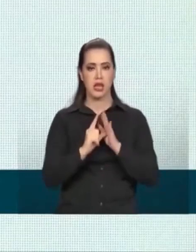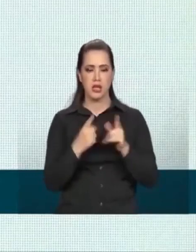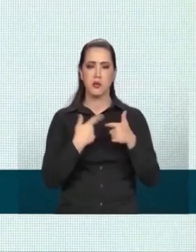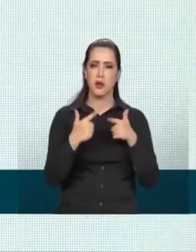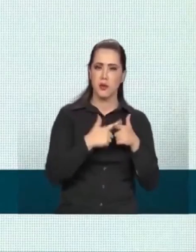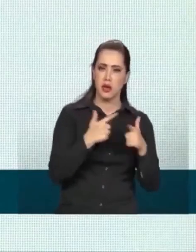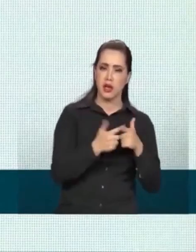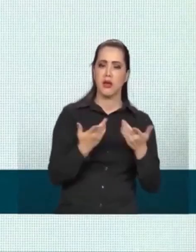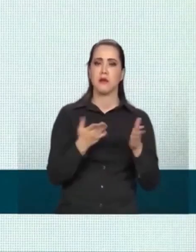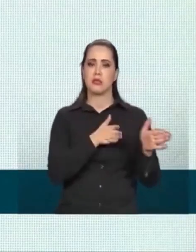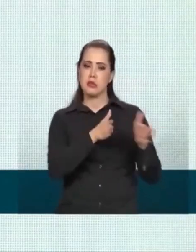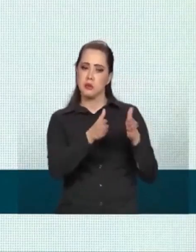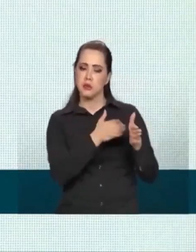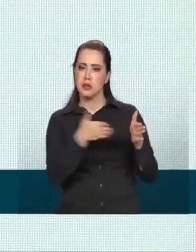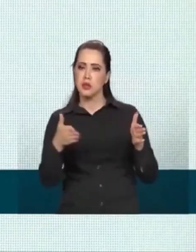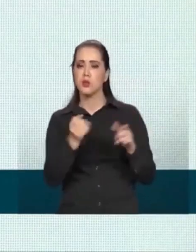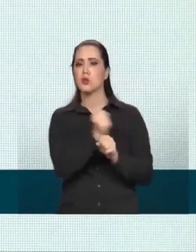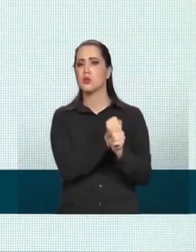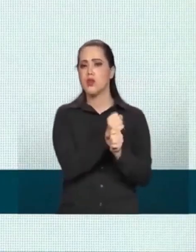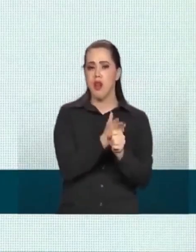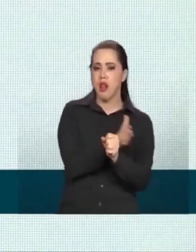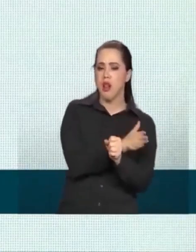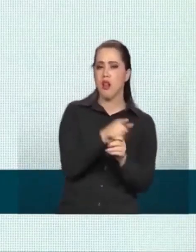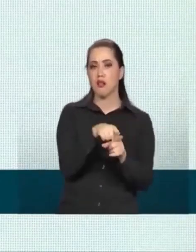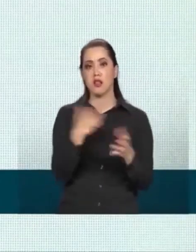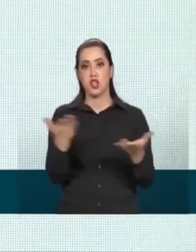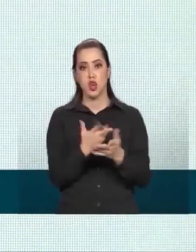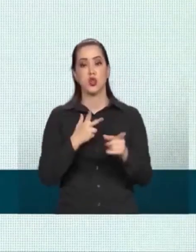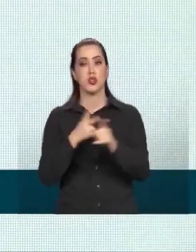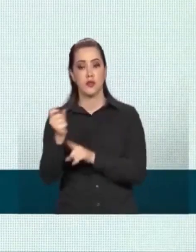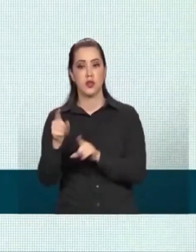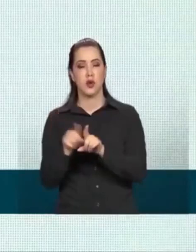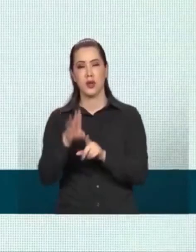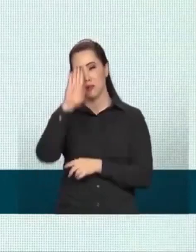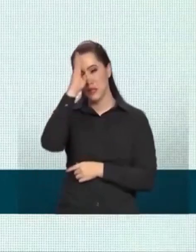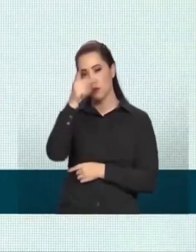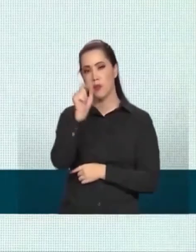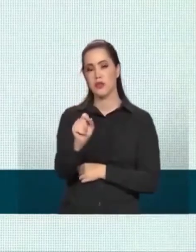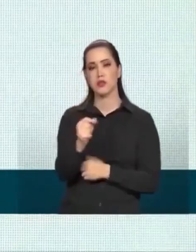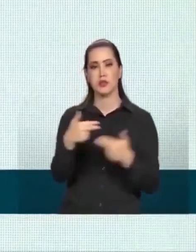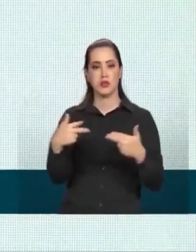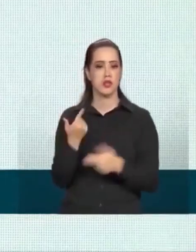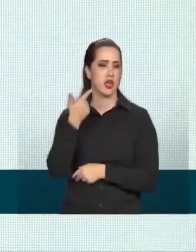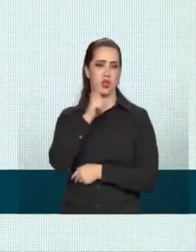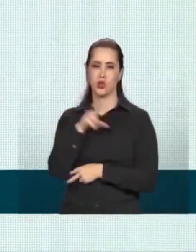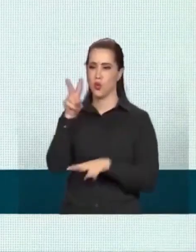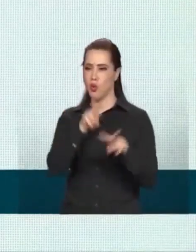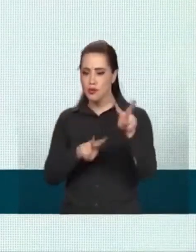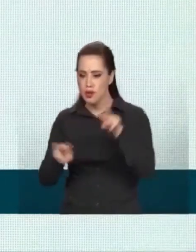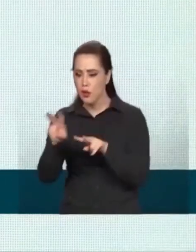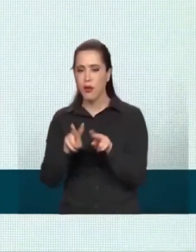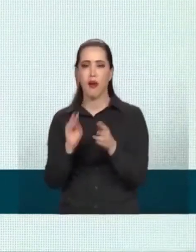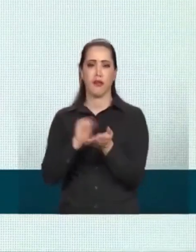Ronaldo dos Santos secretário de políticas para quilombolas povos e comunidades tradicionais de matriz